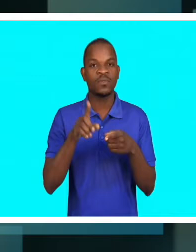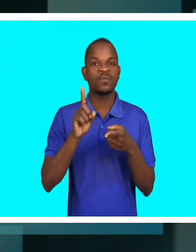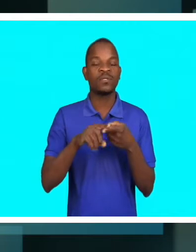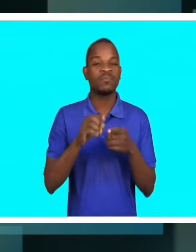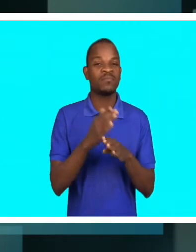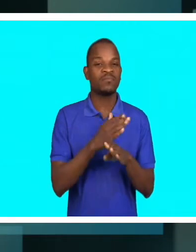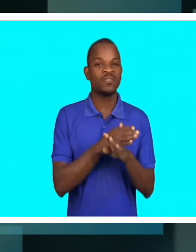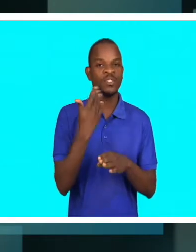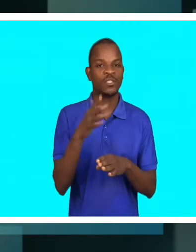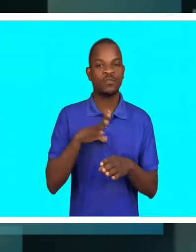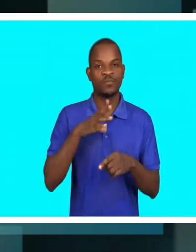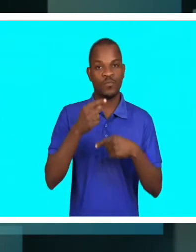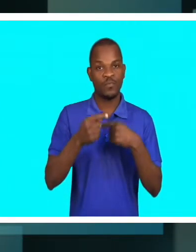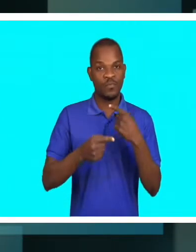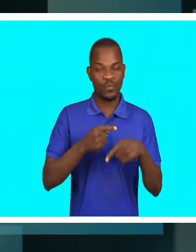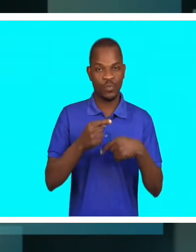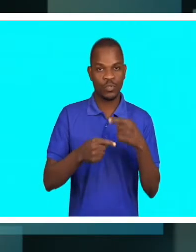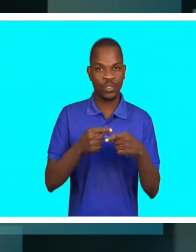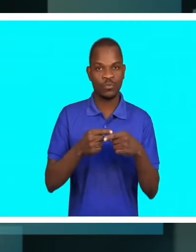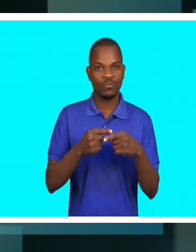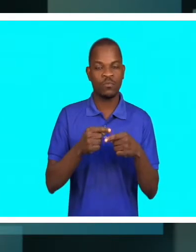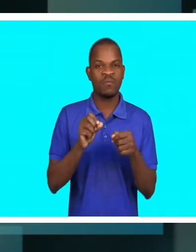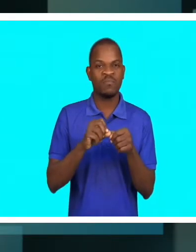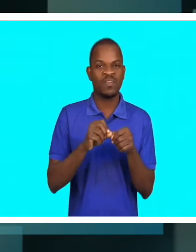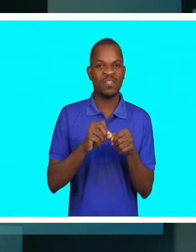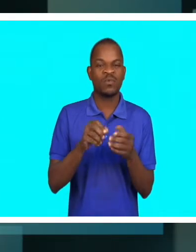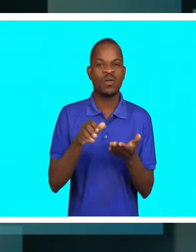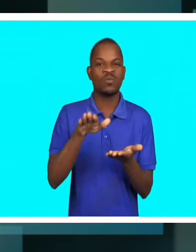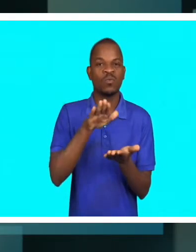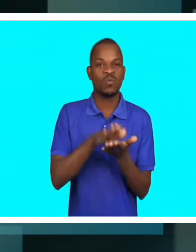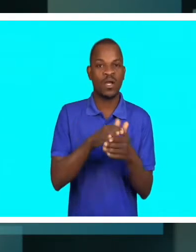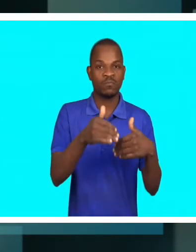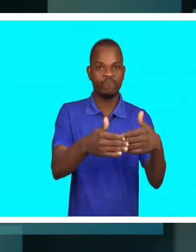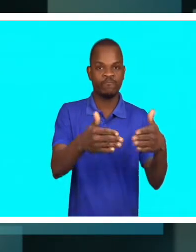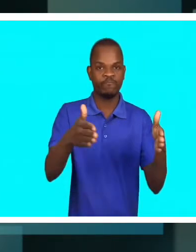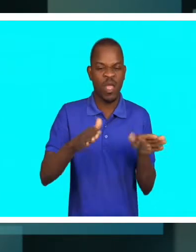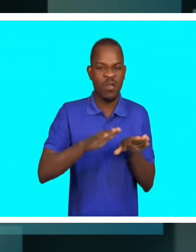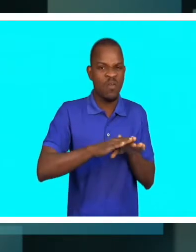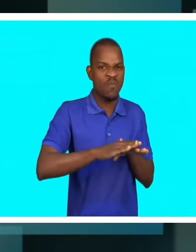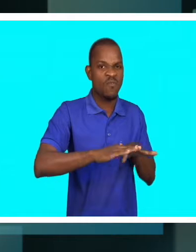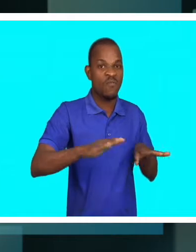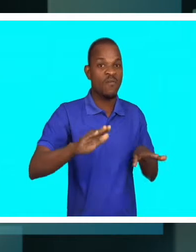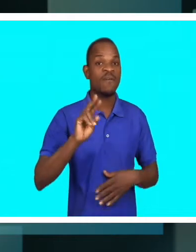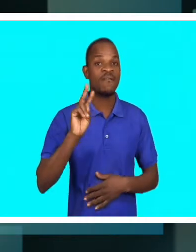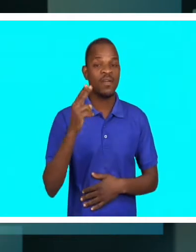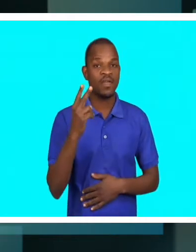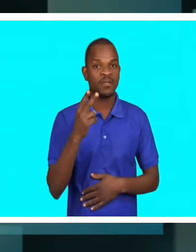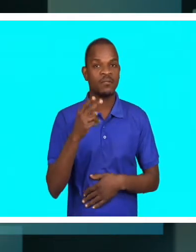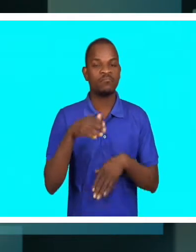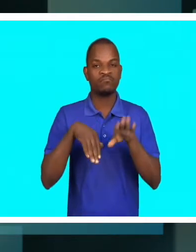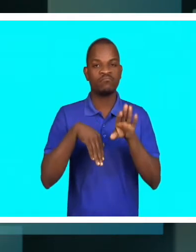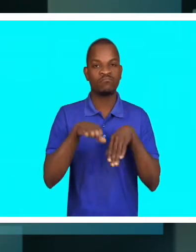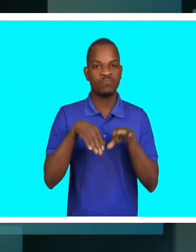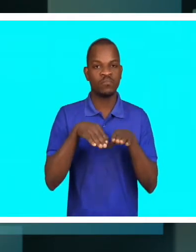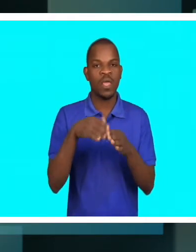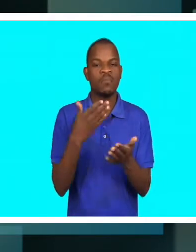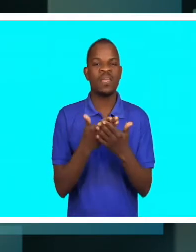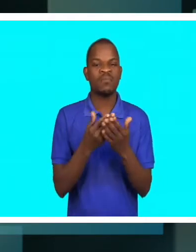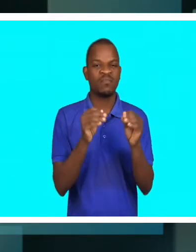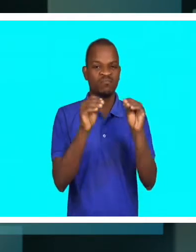houve um projeto de instalar-se num dos campos a relva sintética que é para